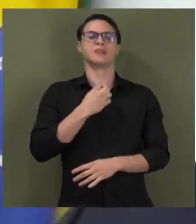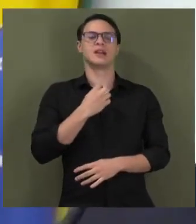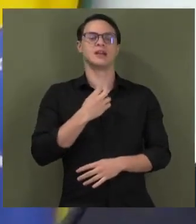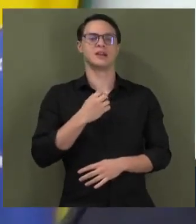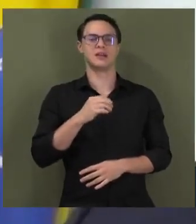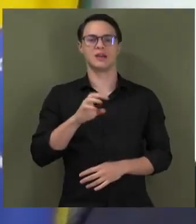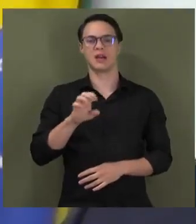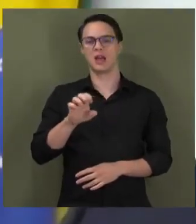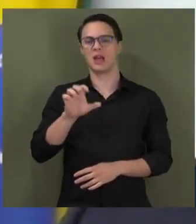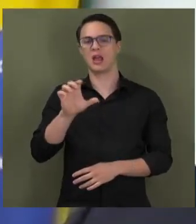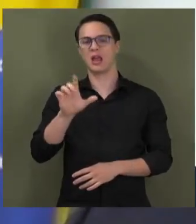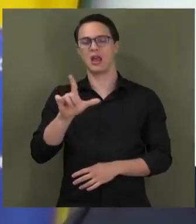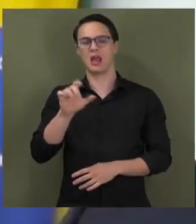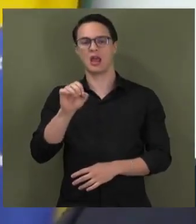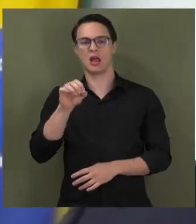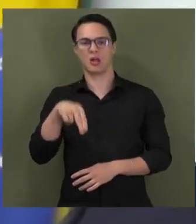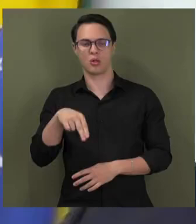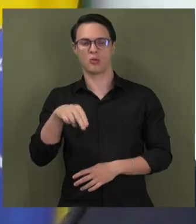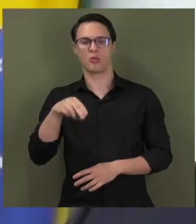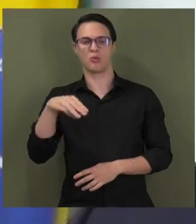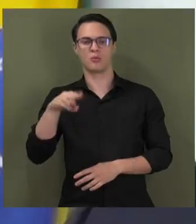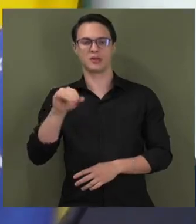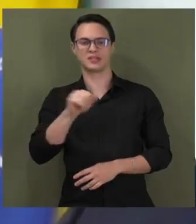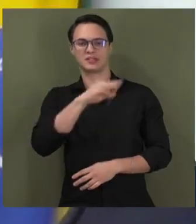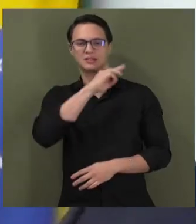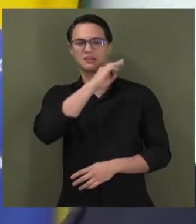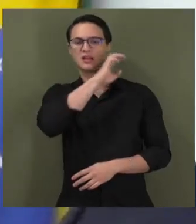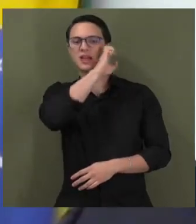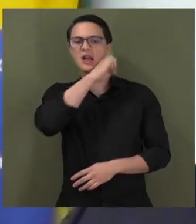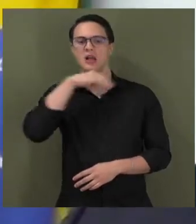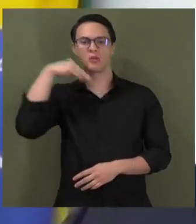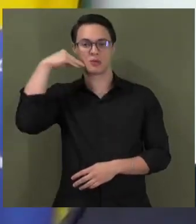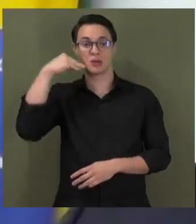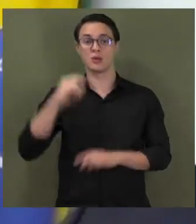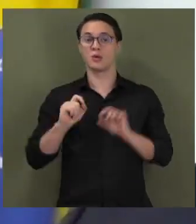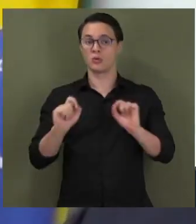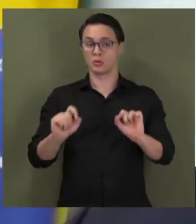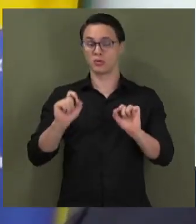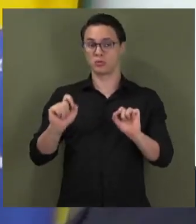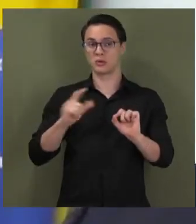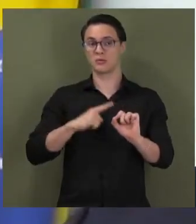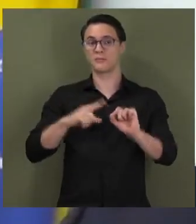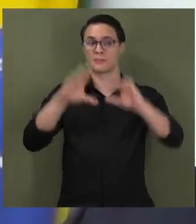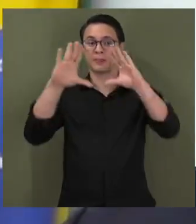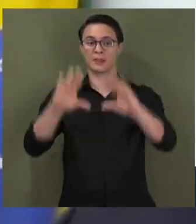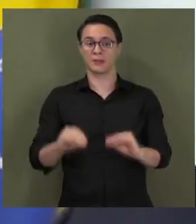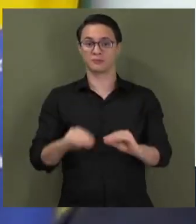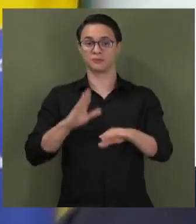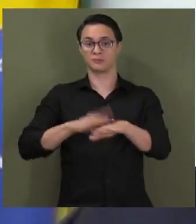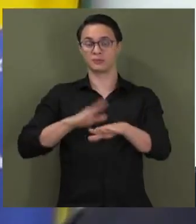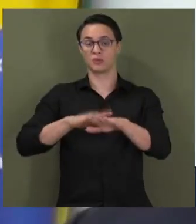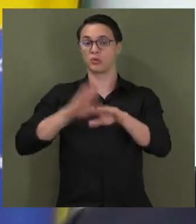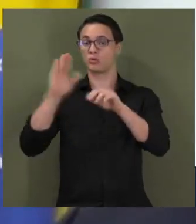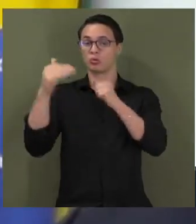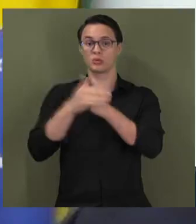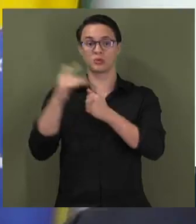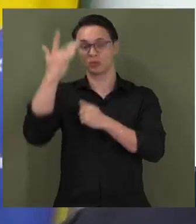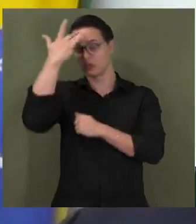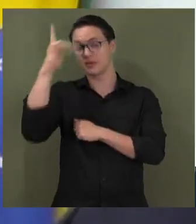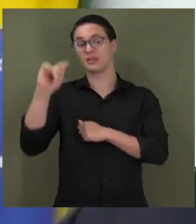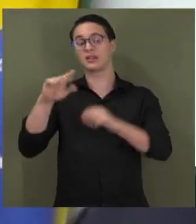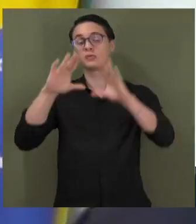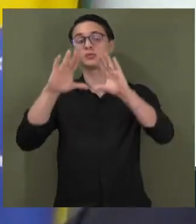jornalistas conservadores eram sumariamente suspensas por ordem oculta, entre aspas,